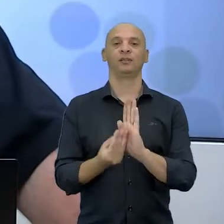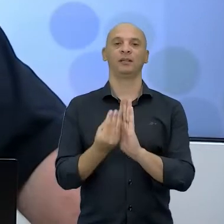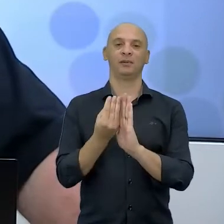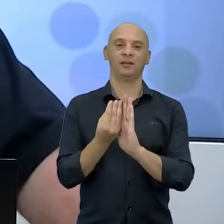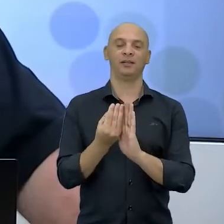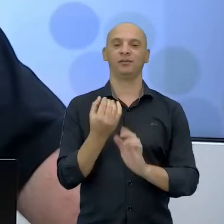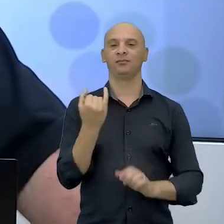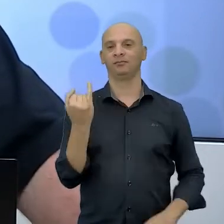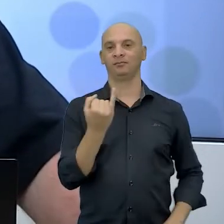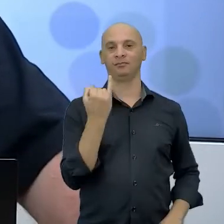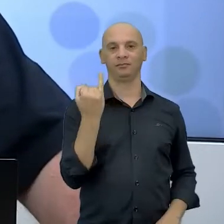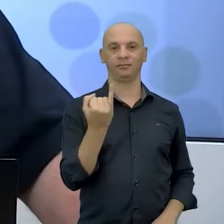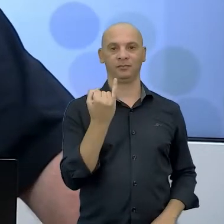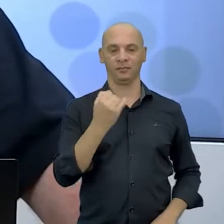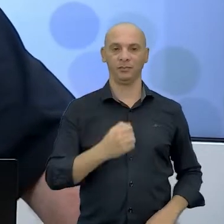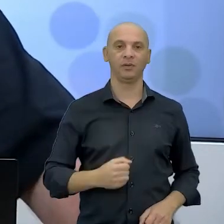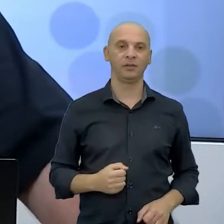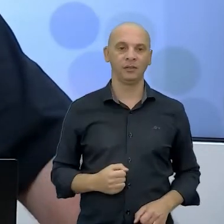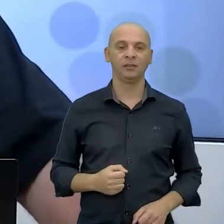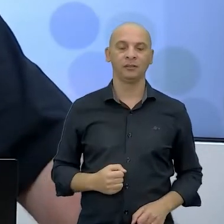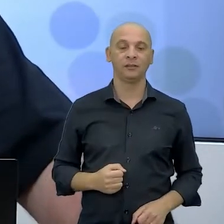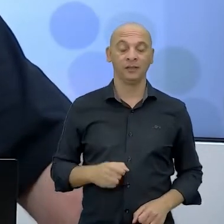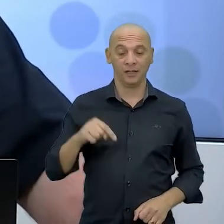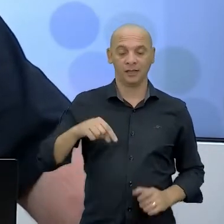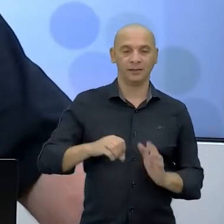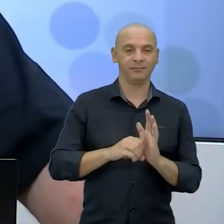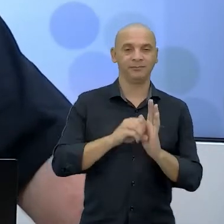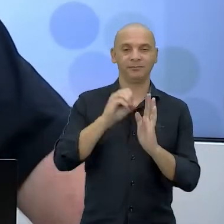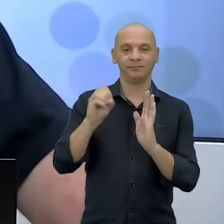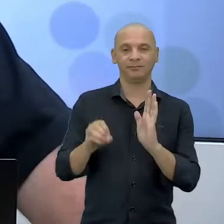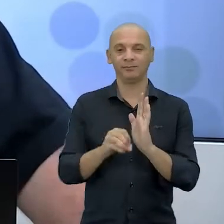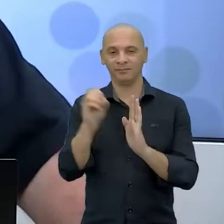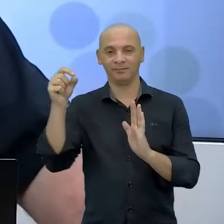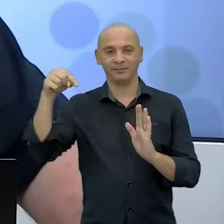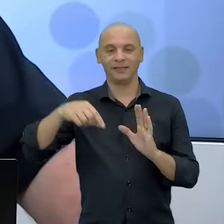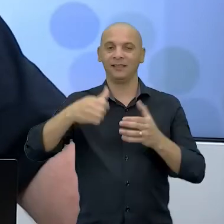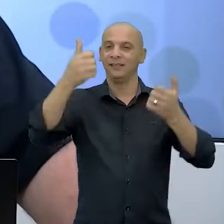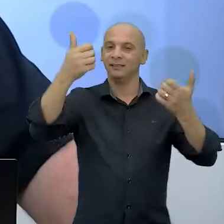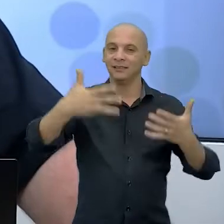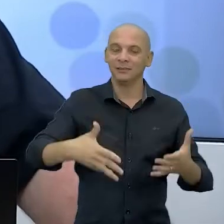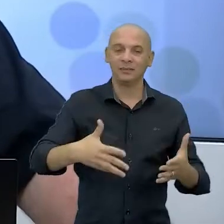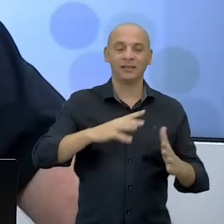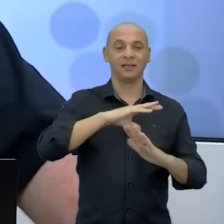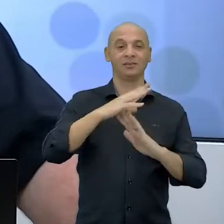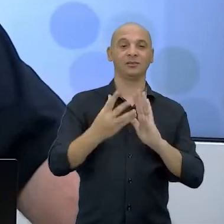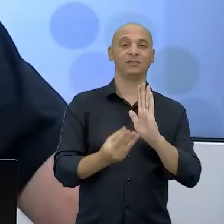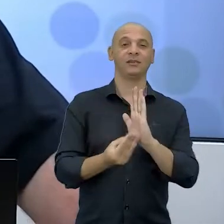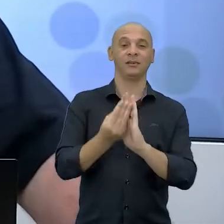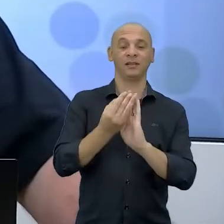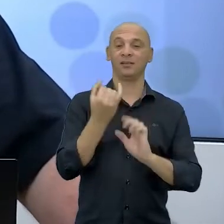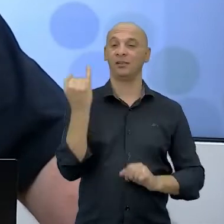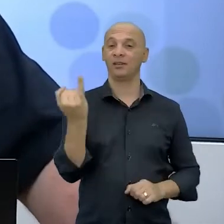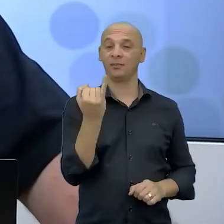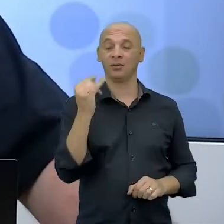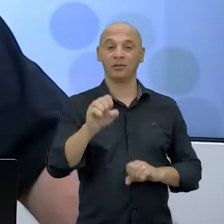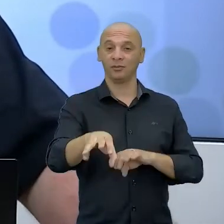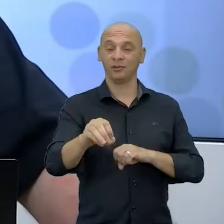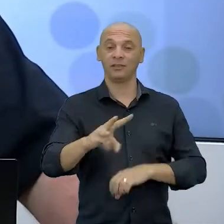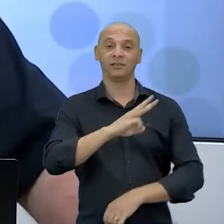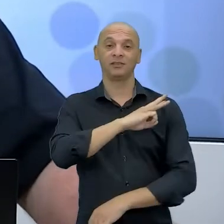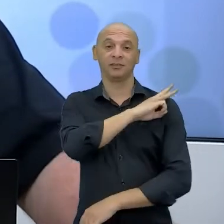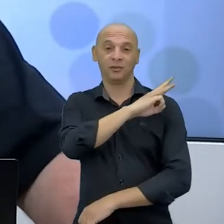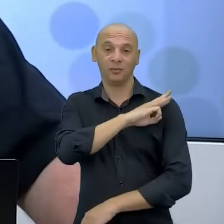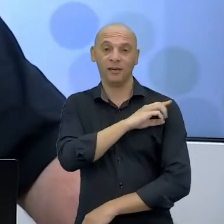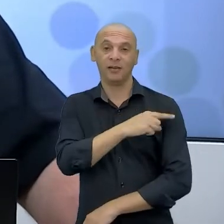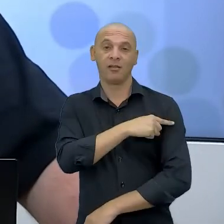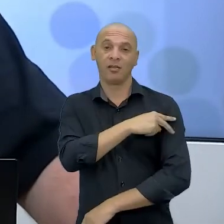que a gente fala muito aqui, né, no centro de mídias, né, nas aulas aí tanto do ensino médio como do ensino fundamental, tanto